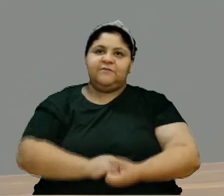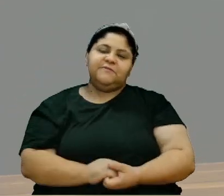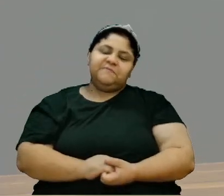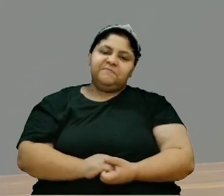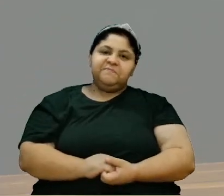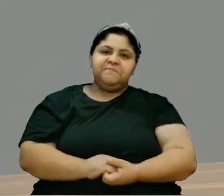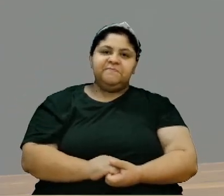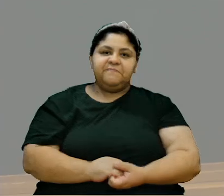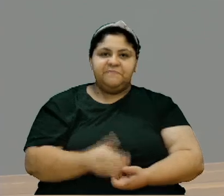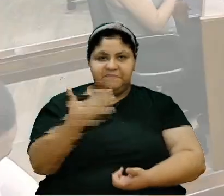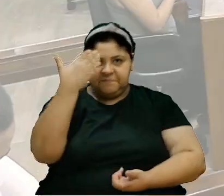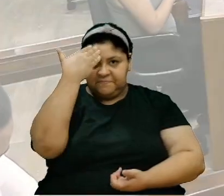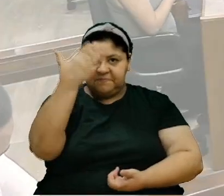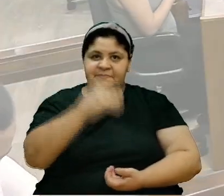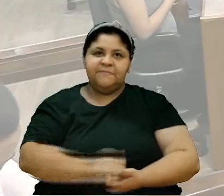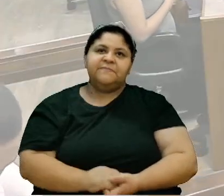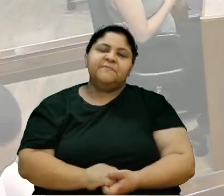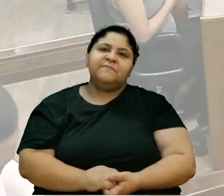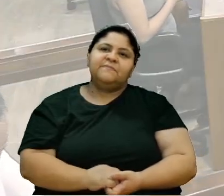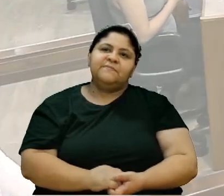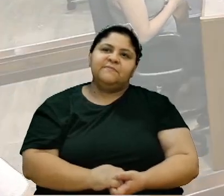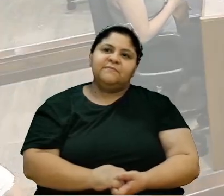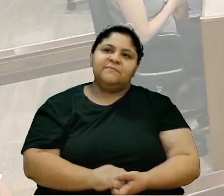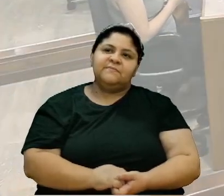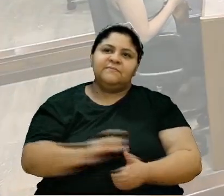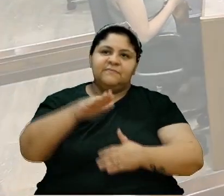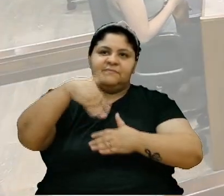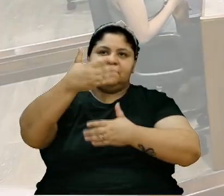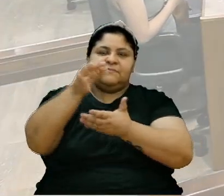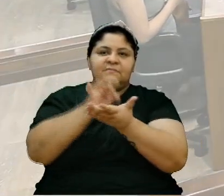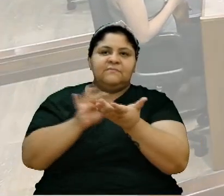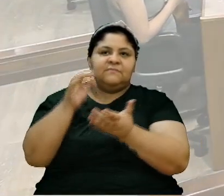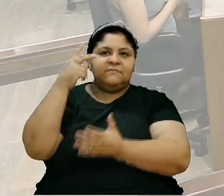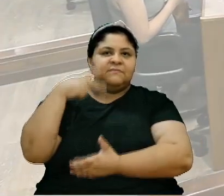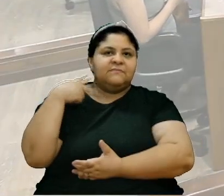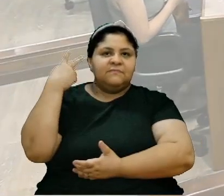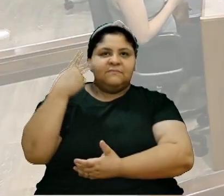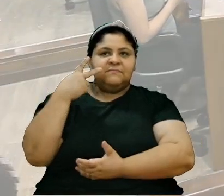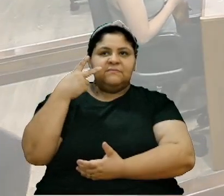projeto. Obrigada. Obrigado, vereador Rose. Próximo inscrito, vereador Lucas Carinhato.